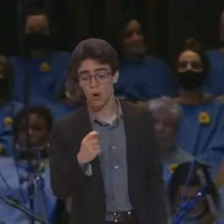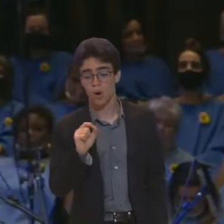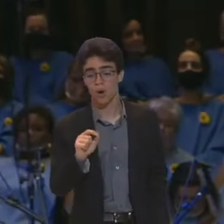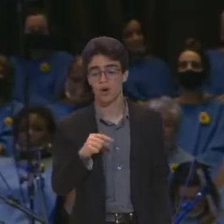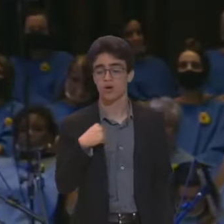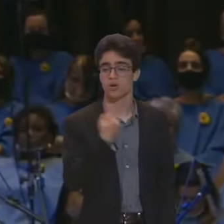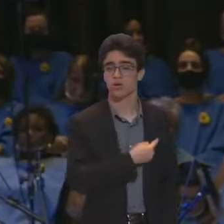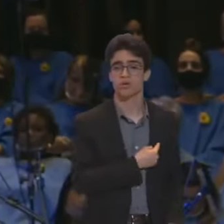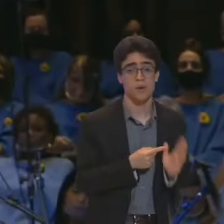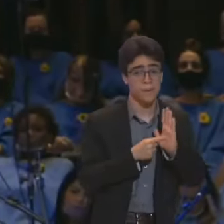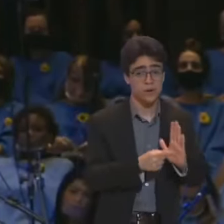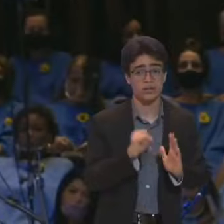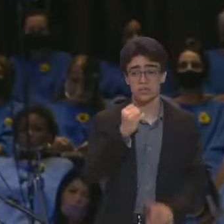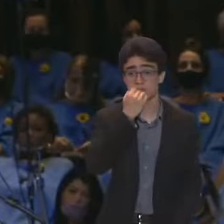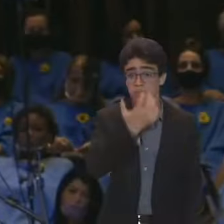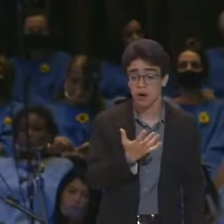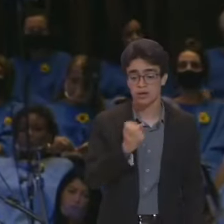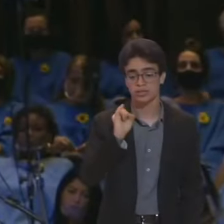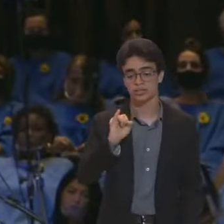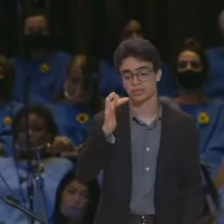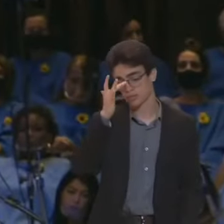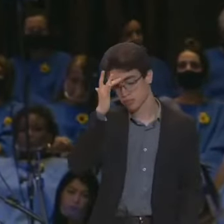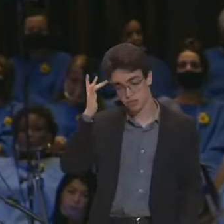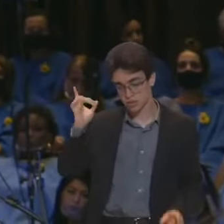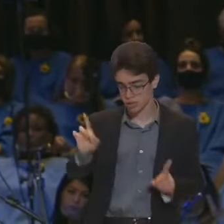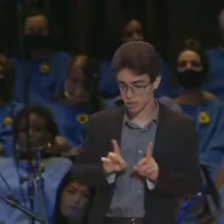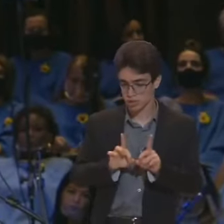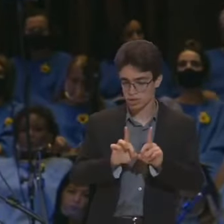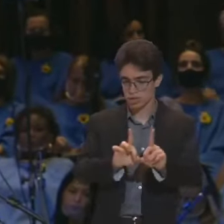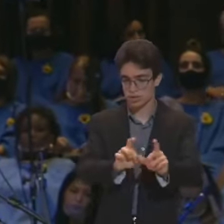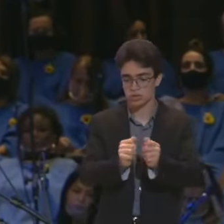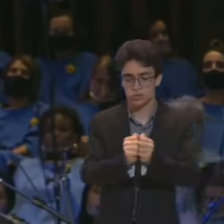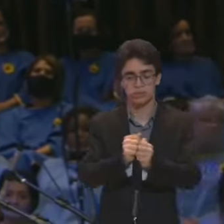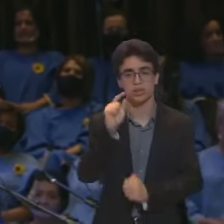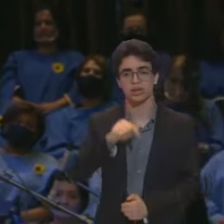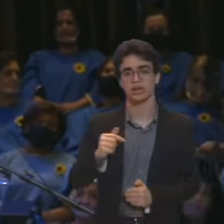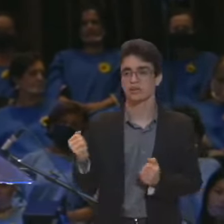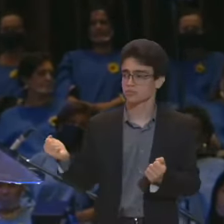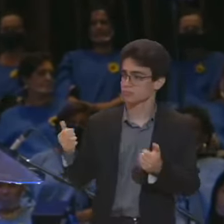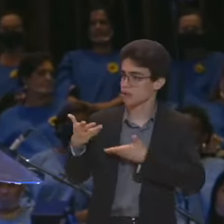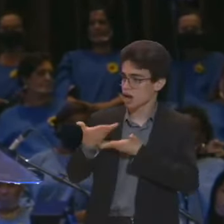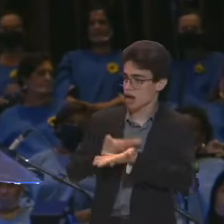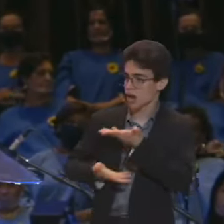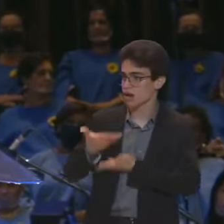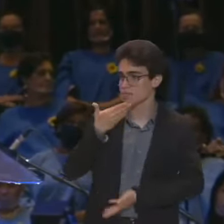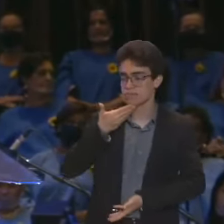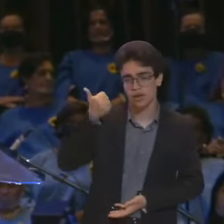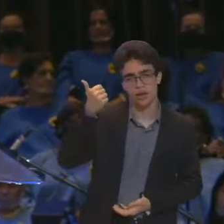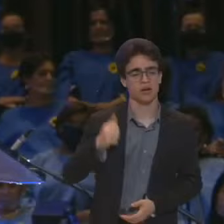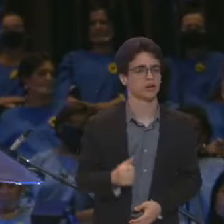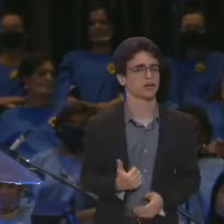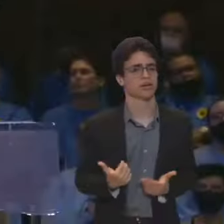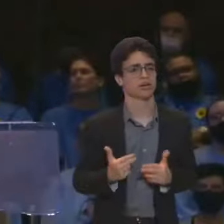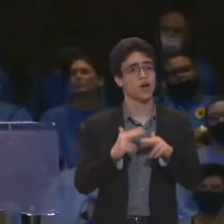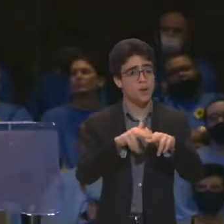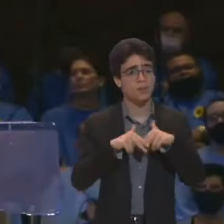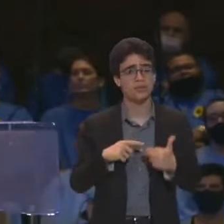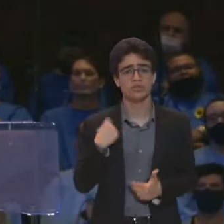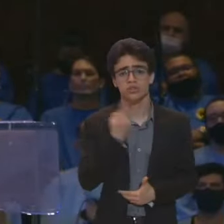se a gente é um bom discípulo, se quem caminhar com a gente melhorar. Essa é a missão, é por isso que nós